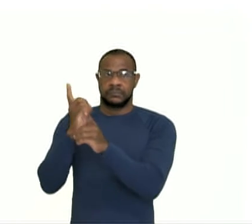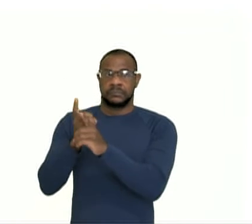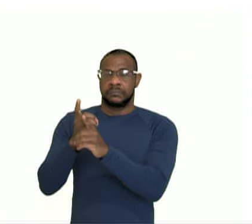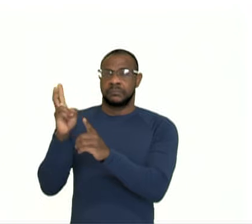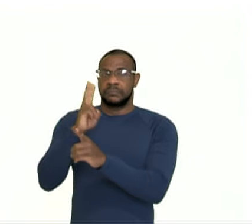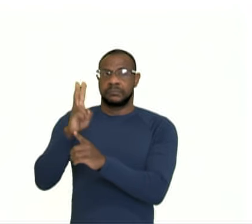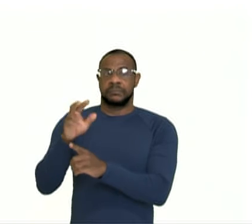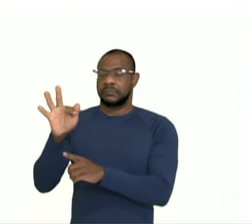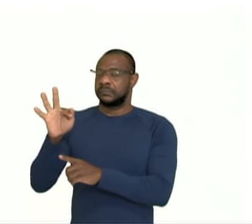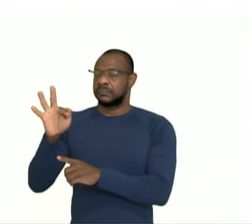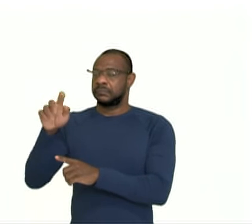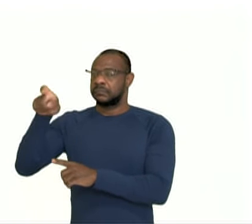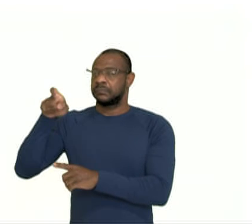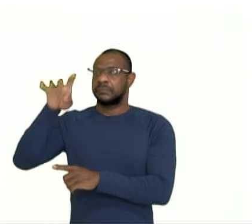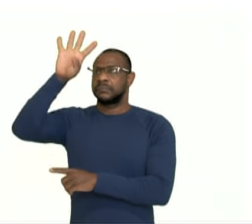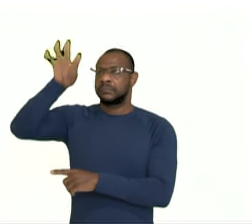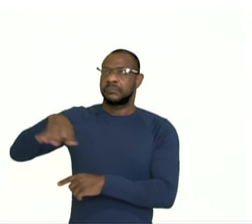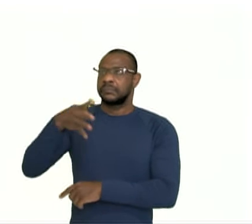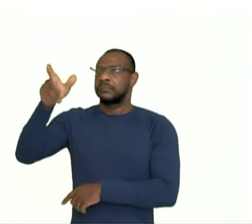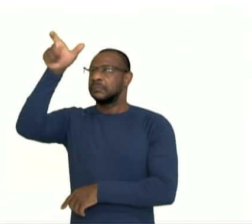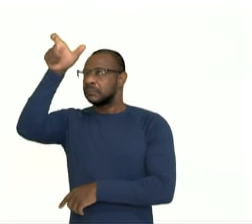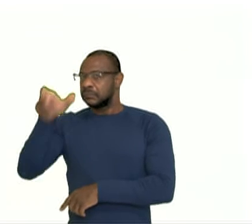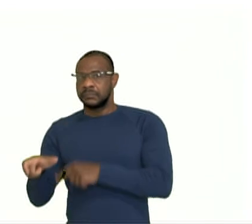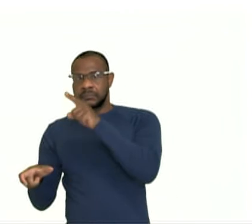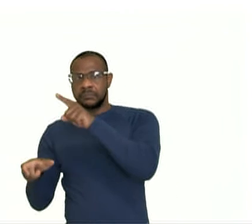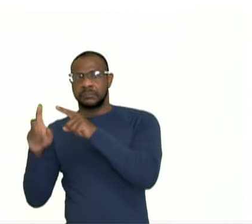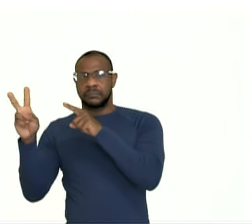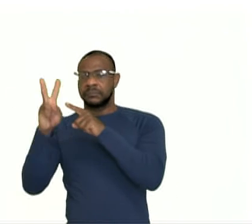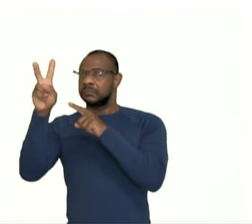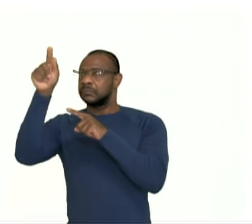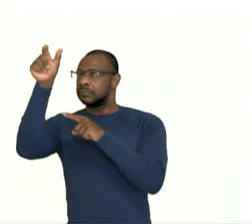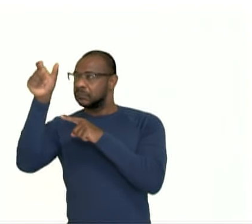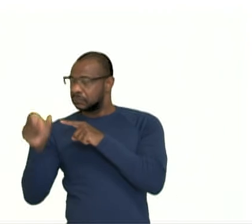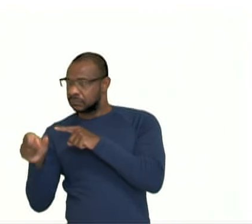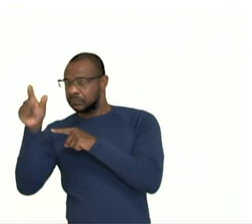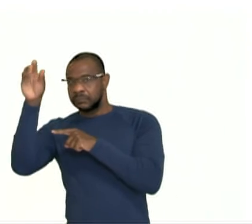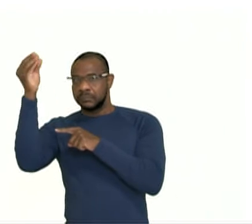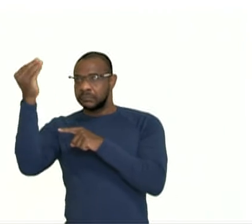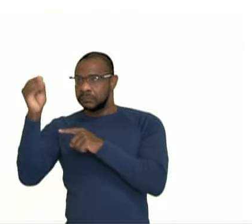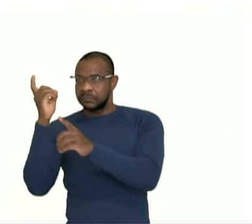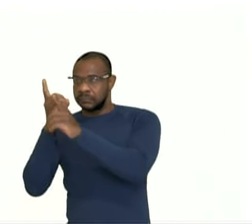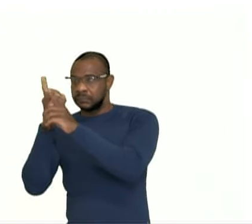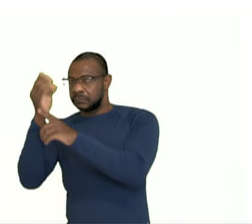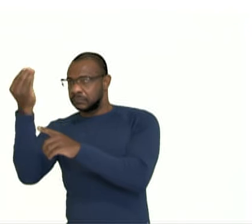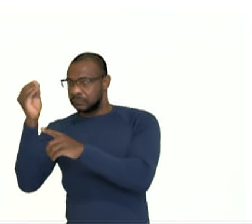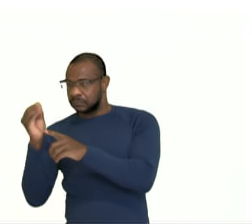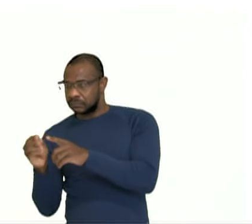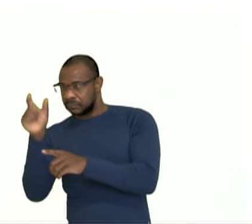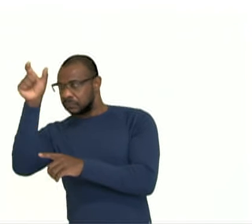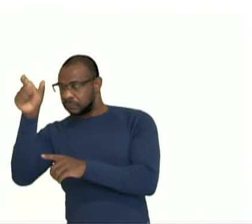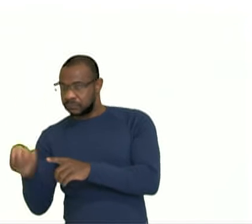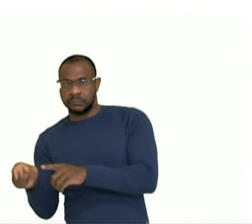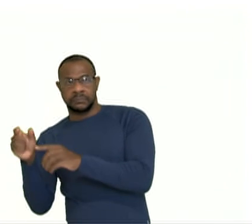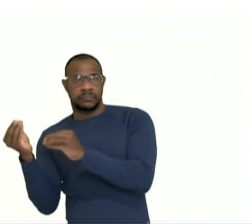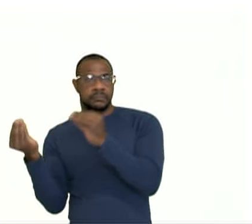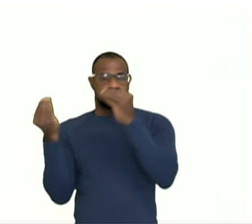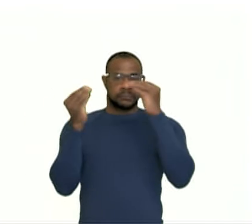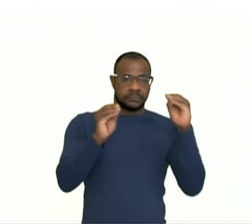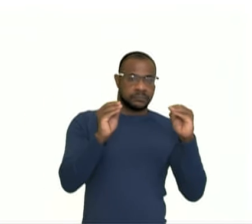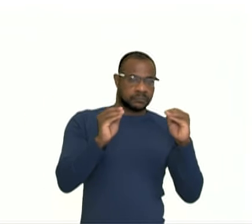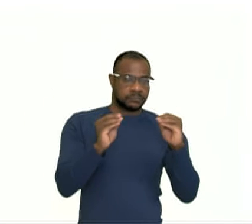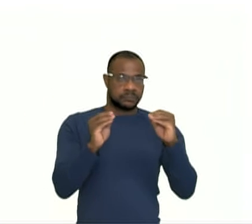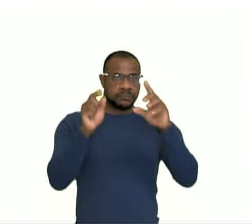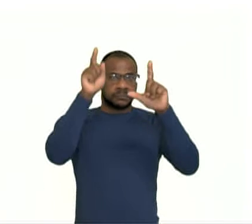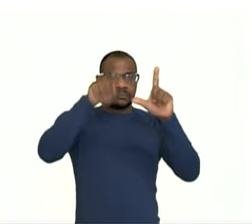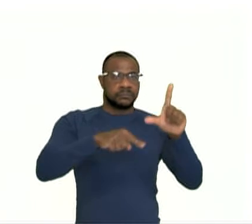certo? Aí você vai colocar o que você encontrou, né, dentro do gráfico e você vai